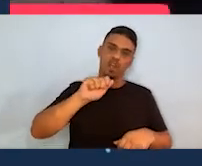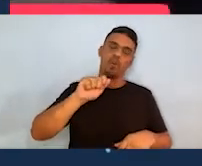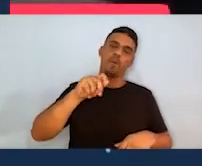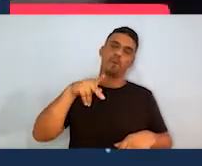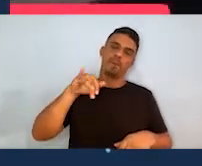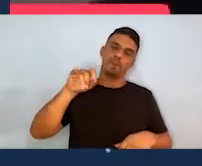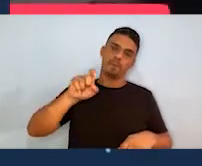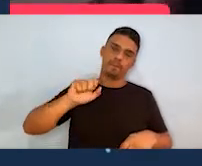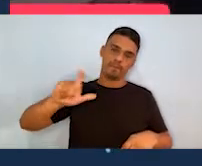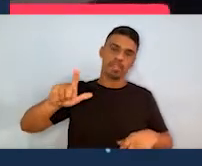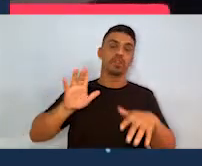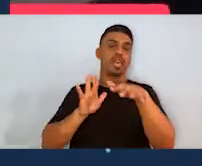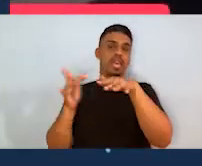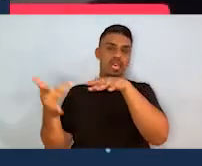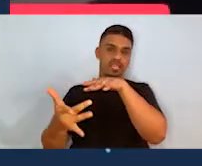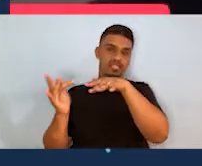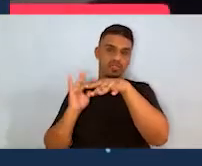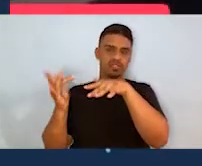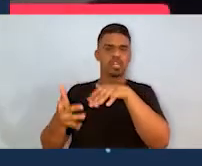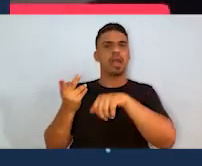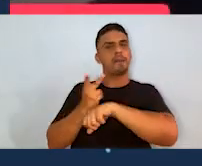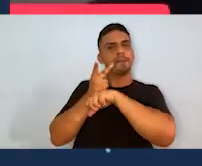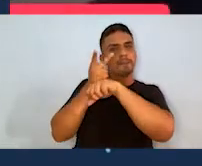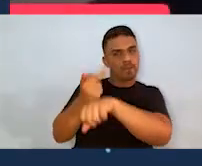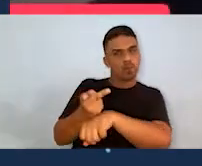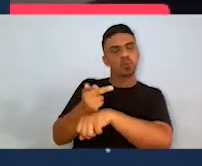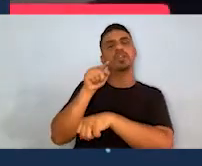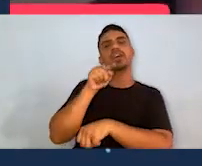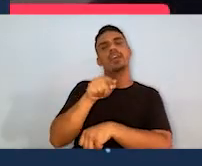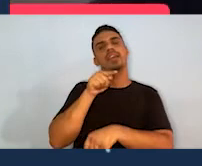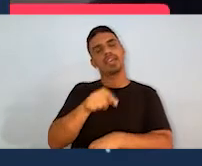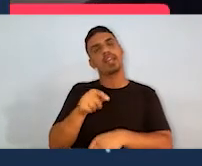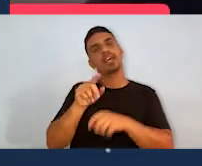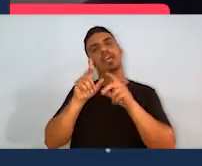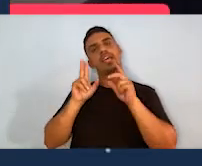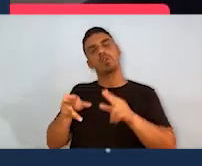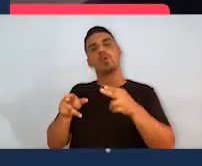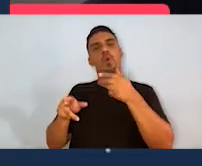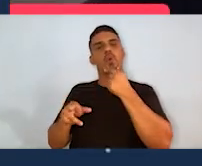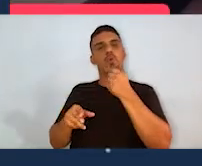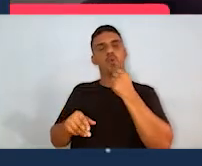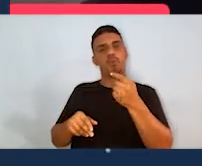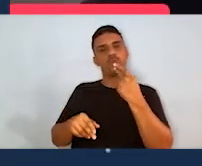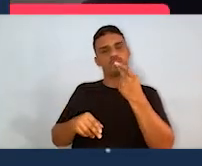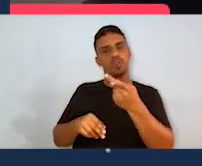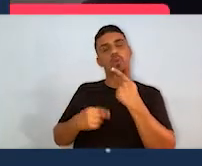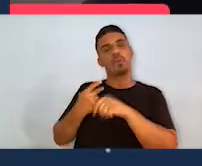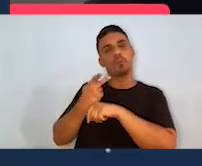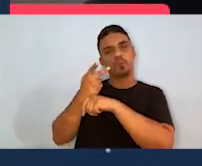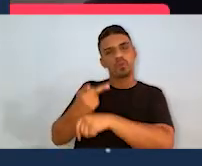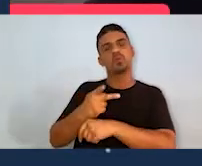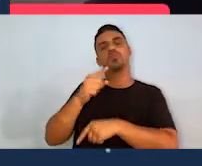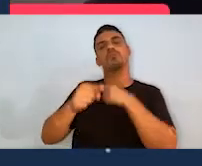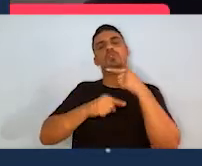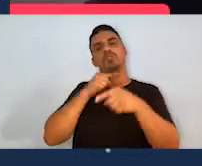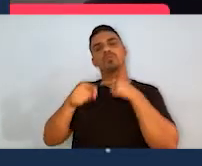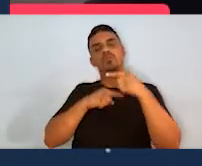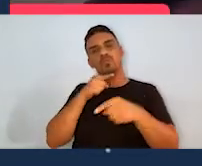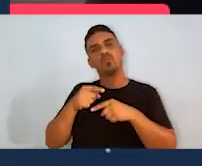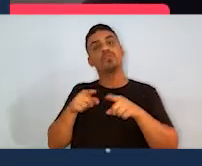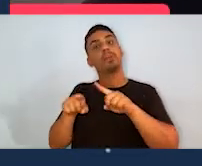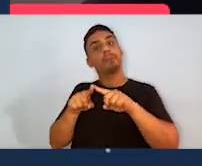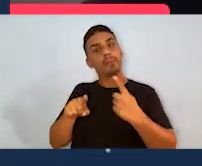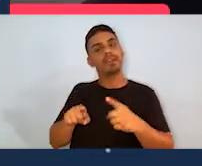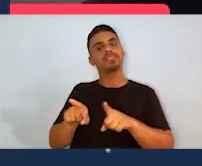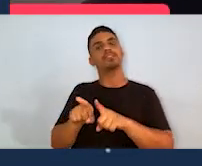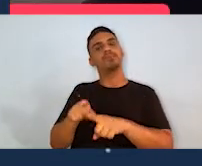@CeciHoneyPixel nas redes Isso. sociais. Procurem ela, é o que o administrador falou aqui, Ceci. Procurem para tirar dúvida, mas procurem